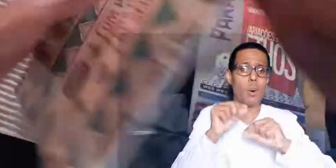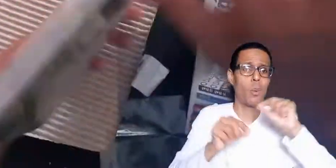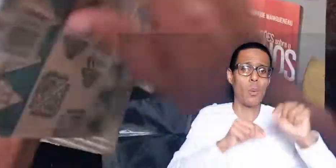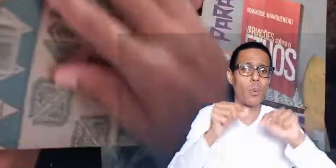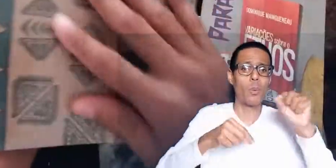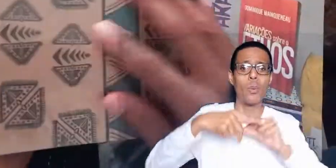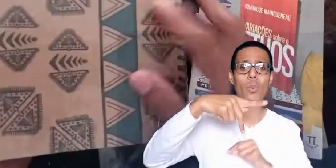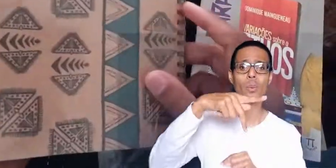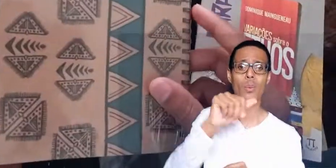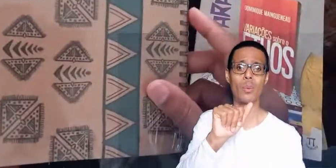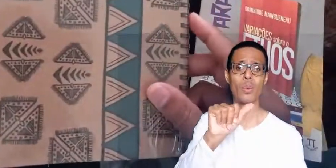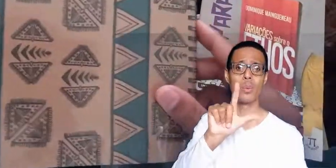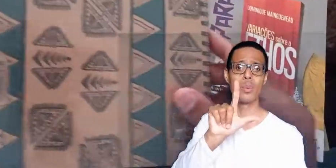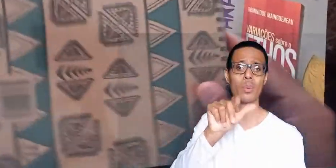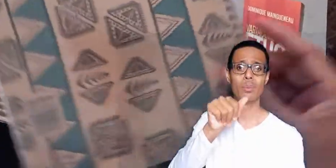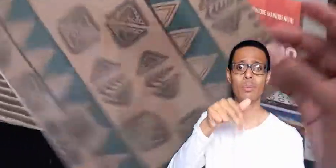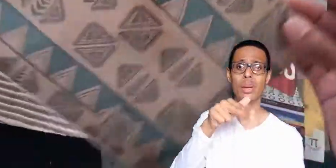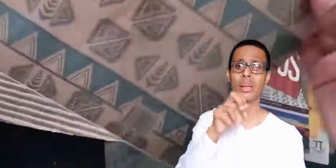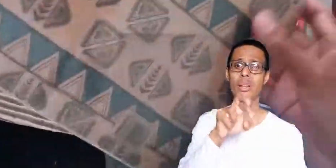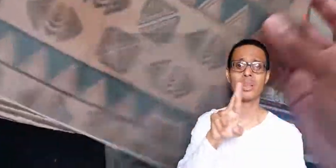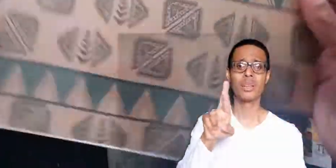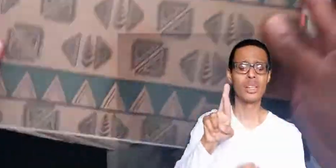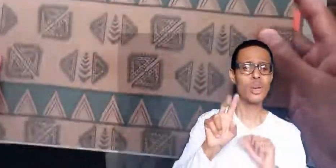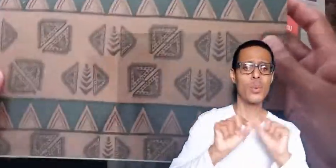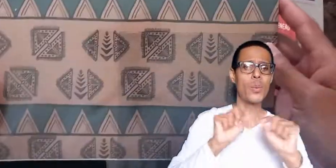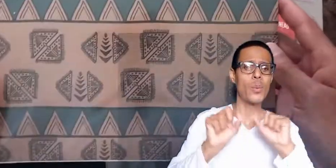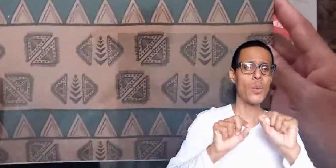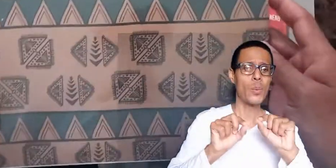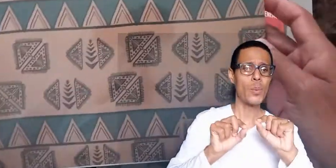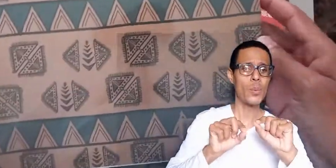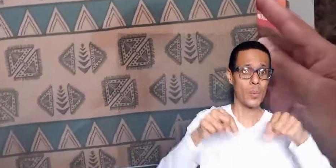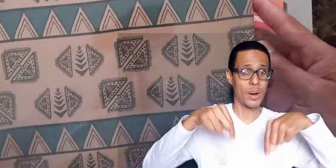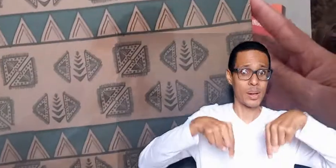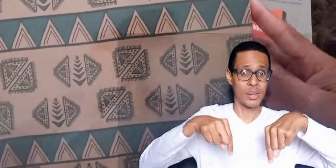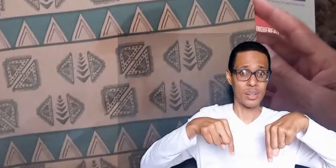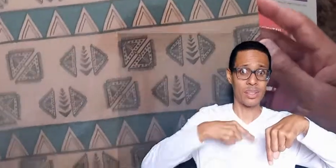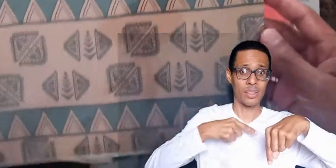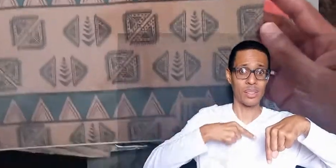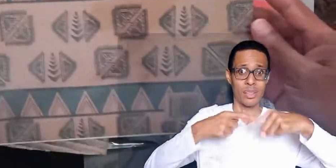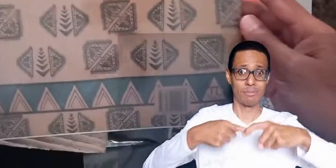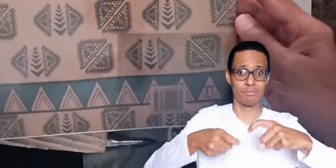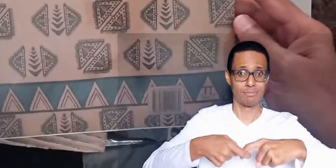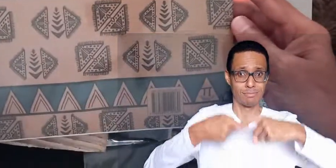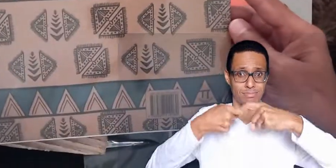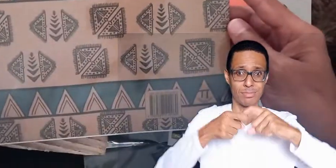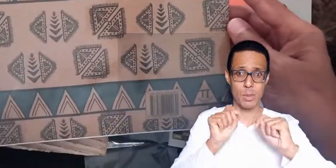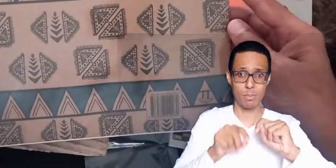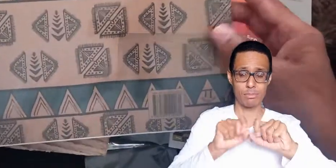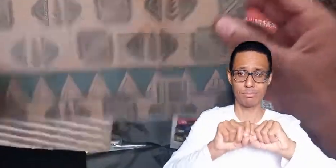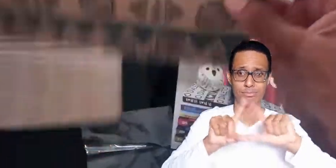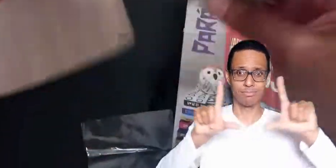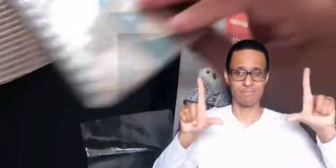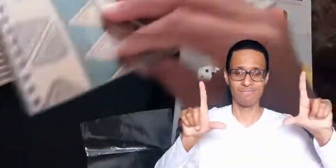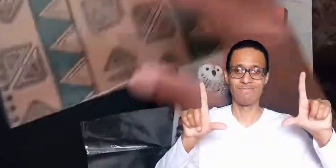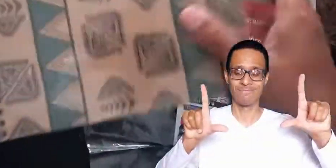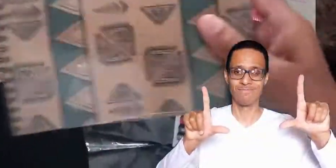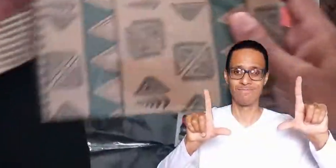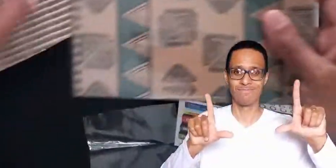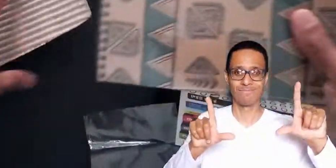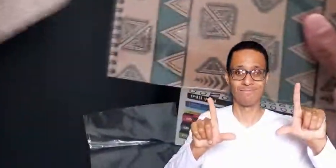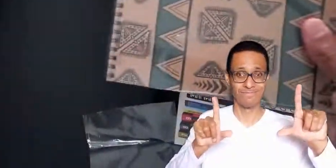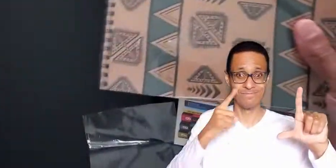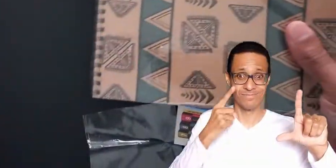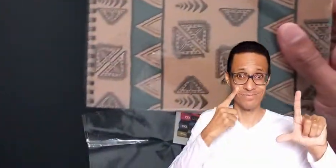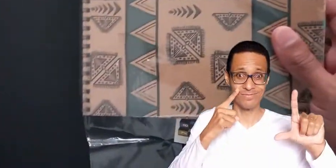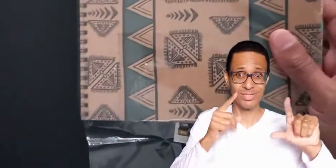esse planer traz de novidade pra 2021. Então, estes foram os mimos.